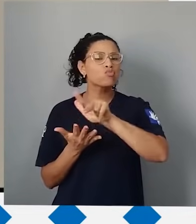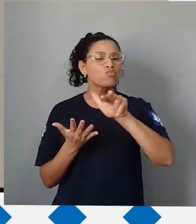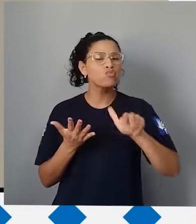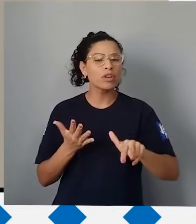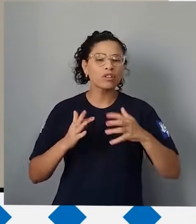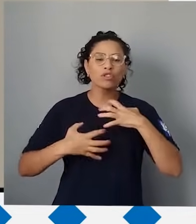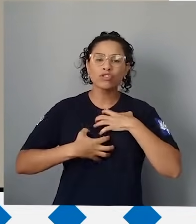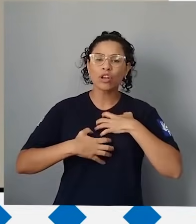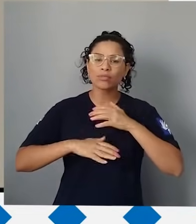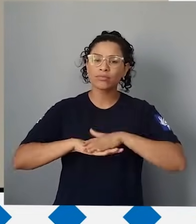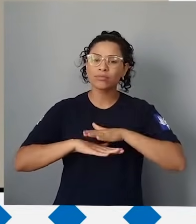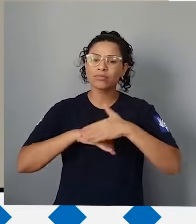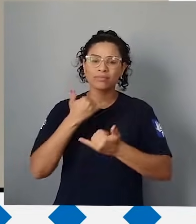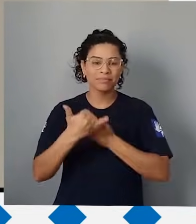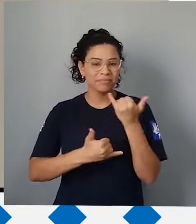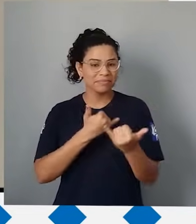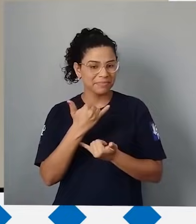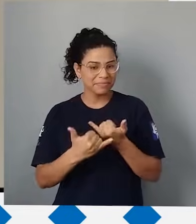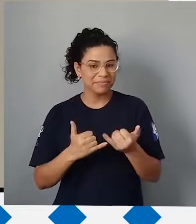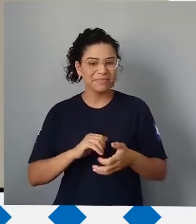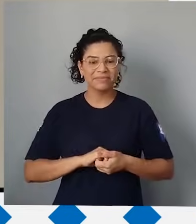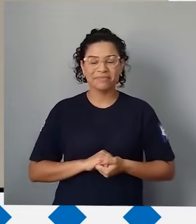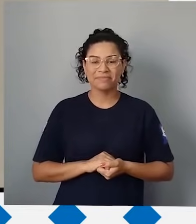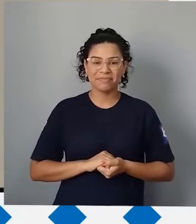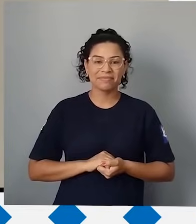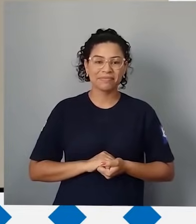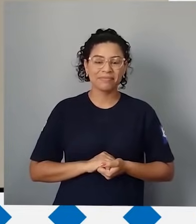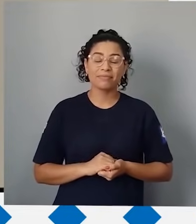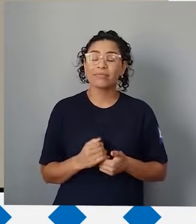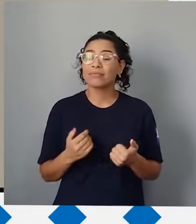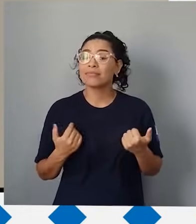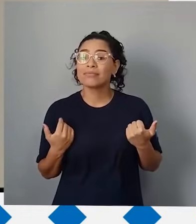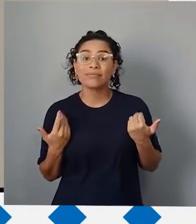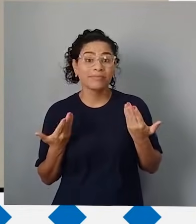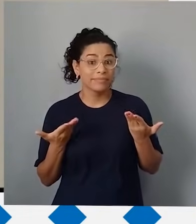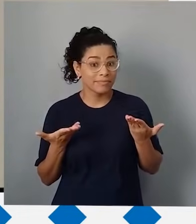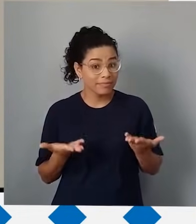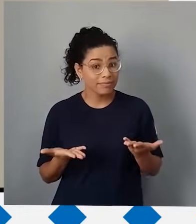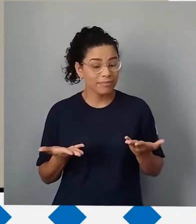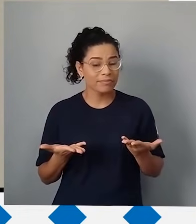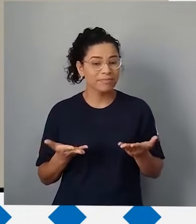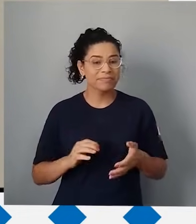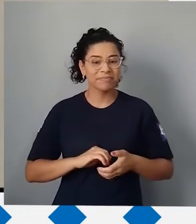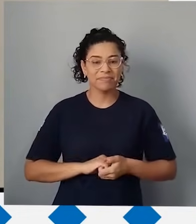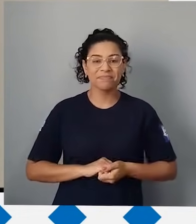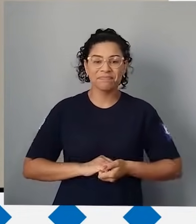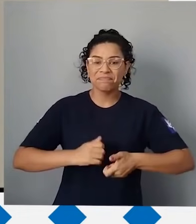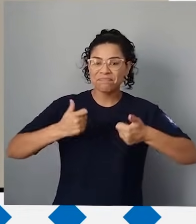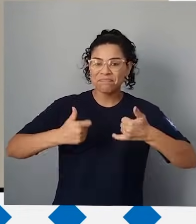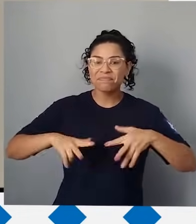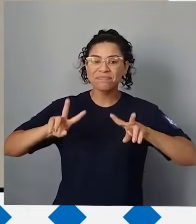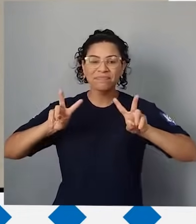muitas versões dessa brincadeira. Bom, e falando em